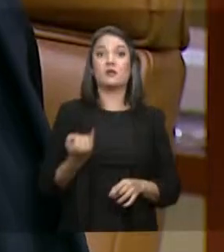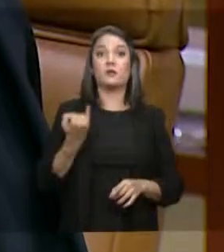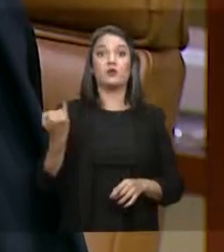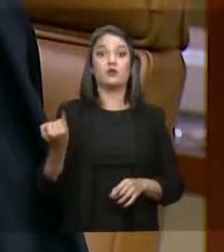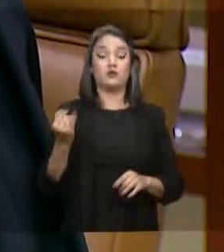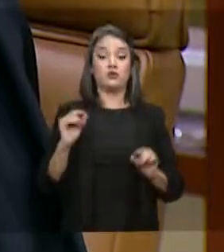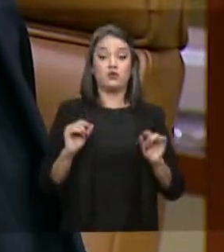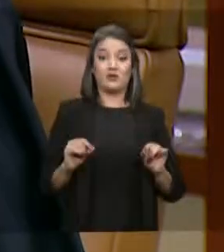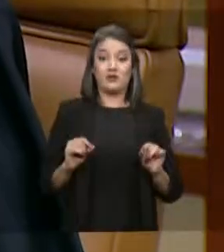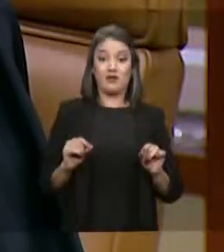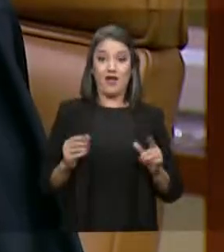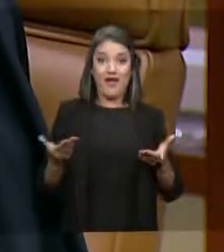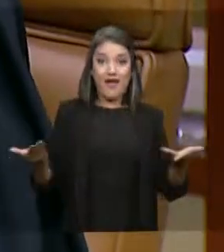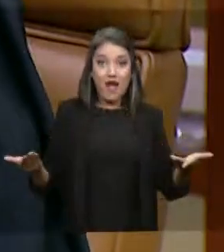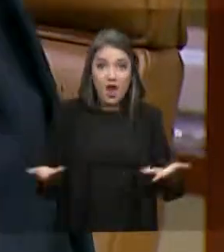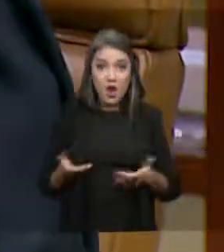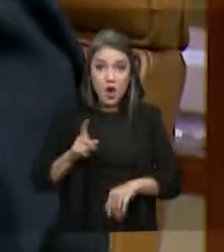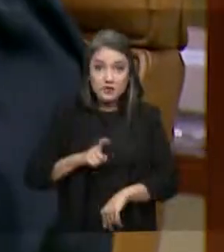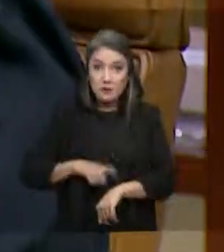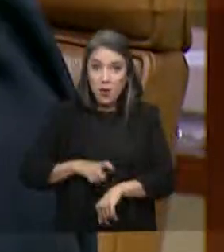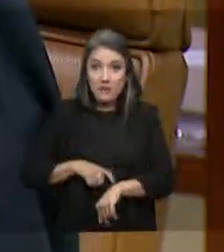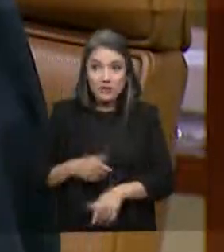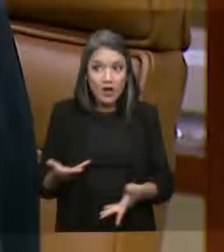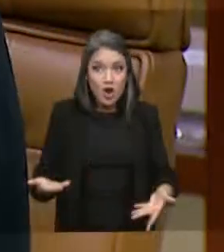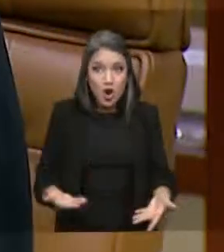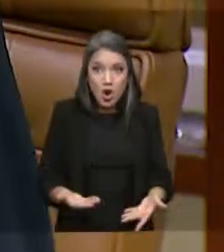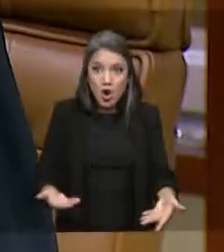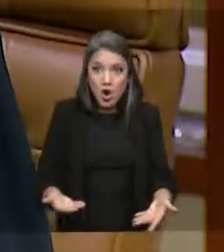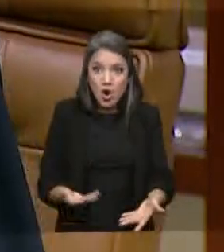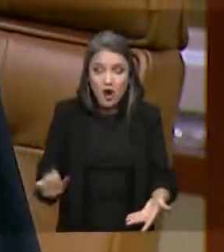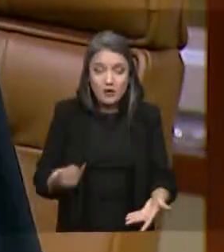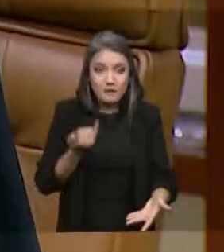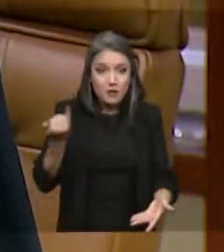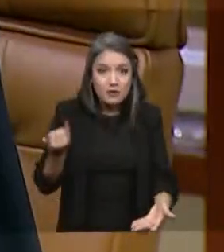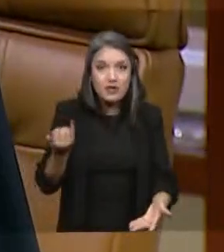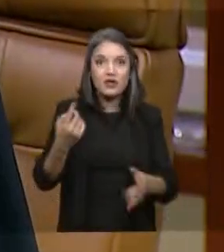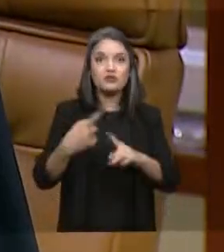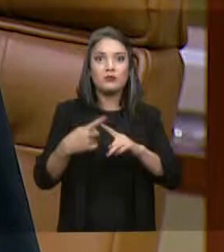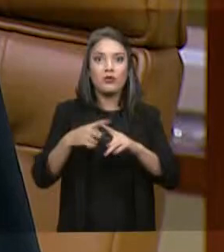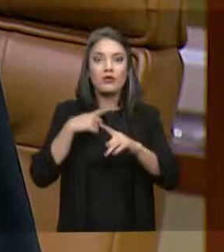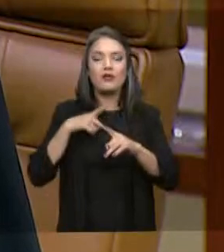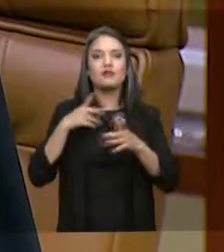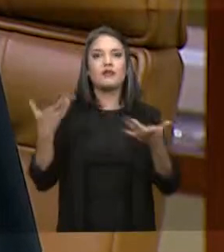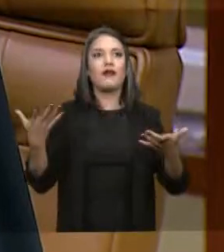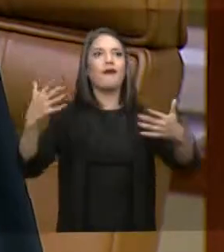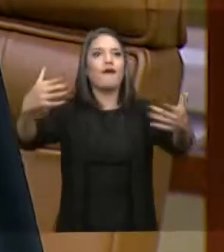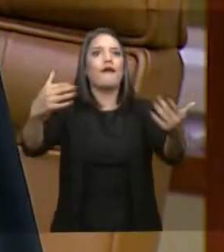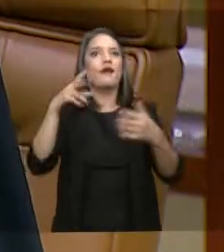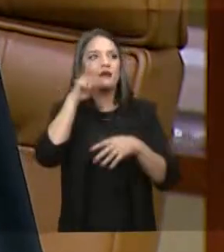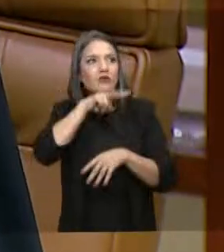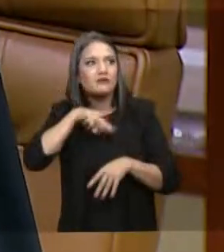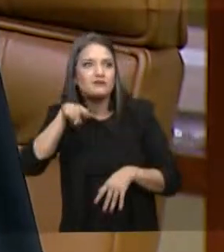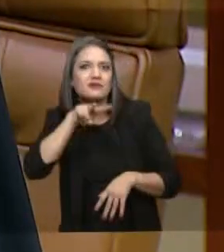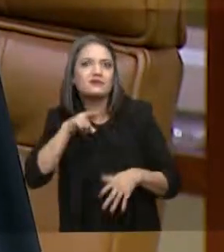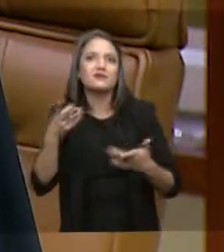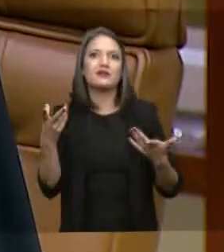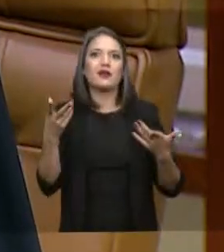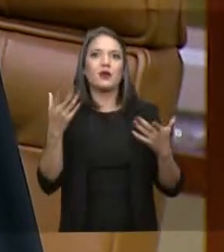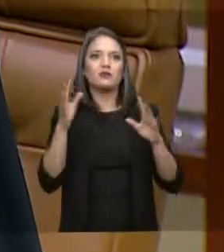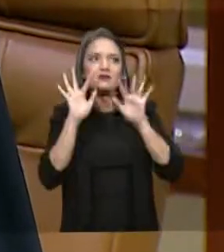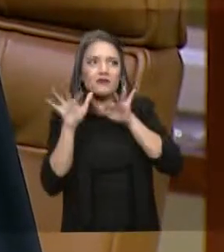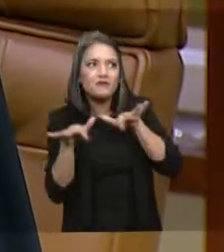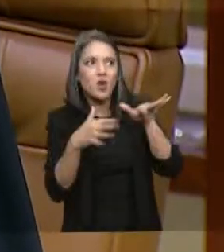nesse momento agora é que a todo esse olhar para essas prisões que nós possamos